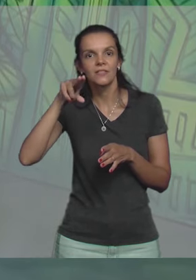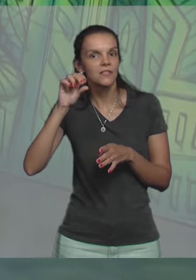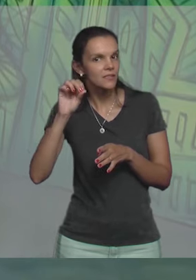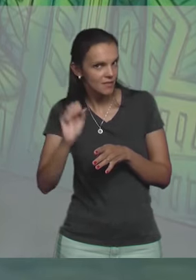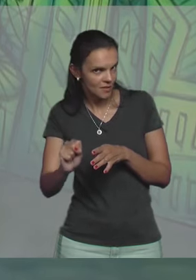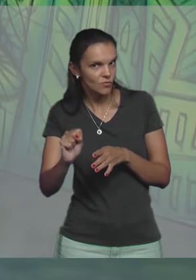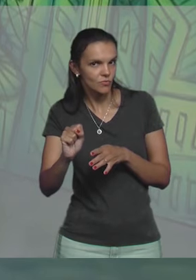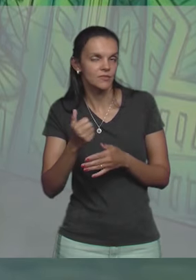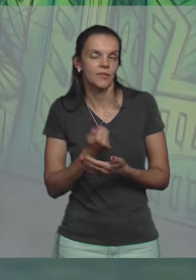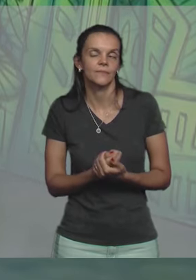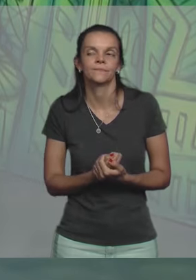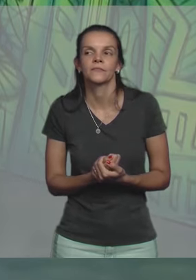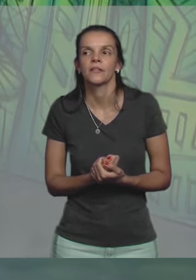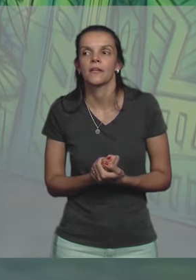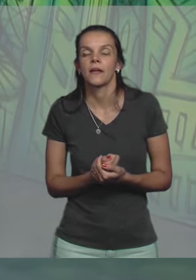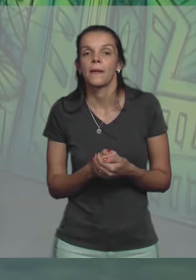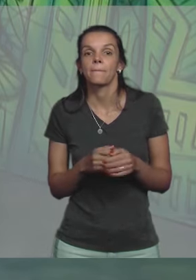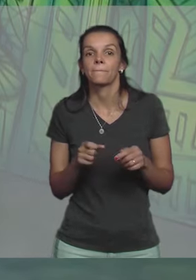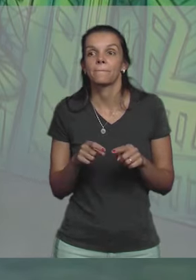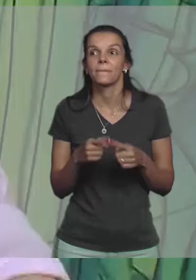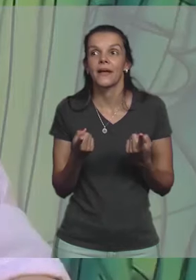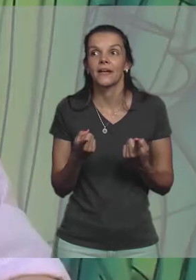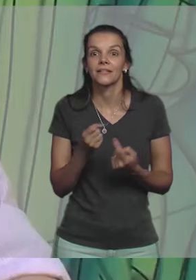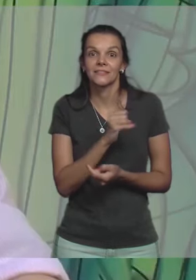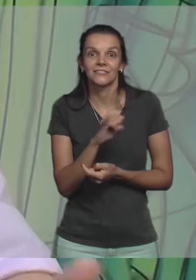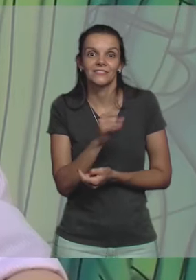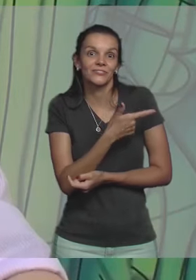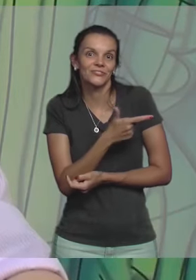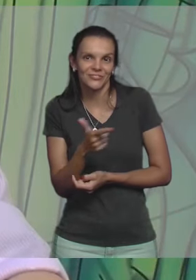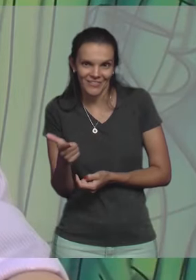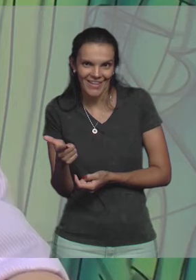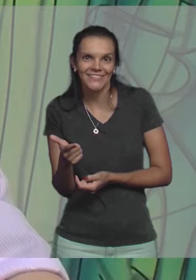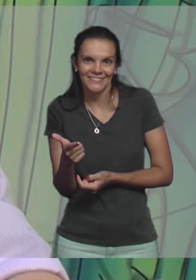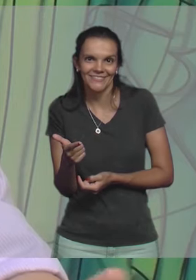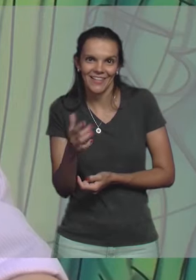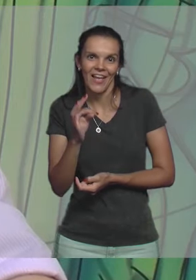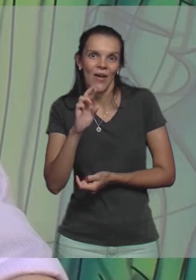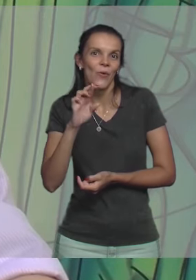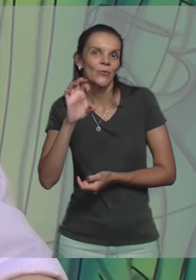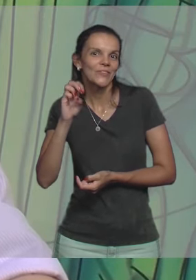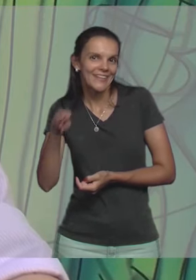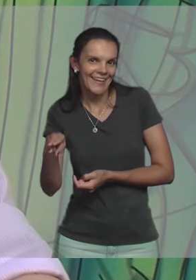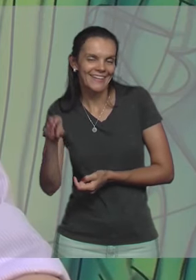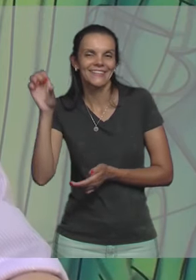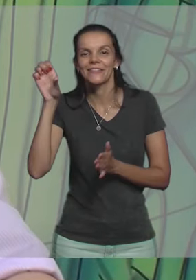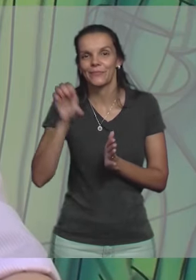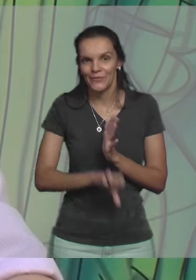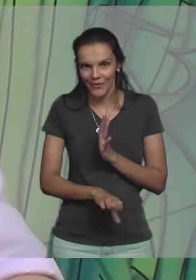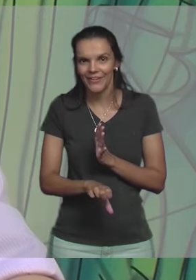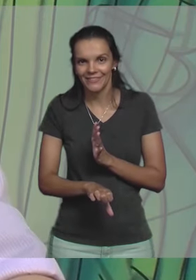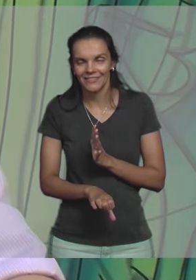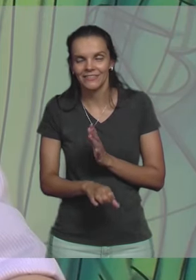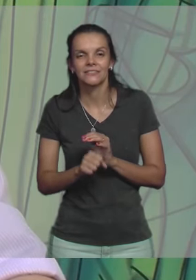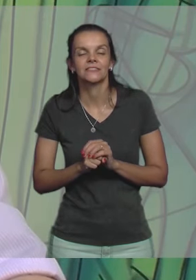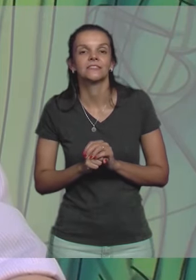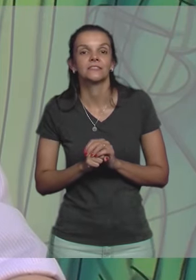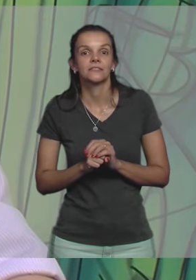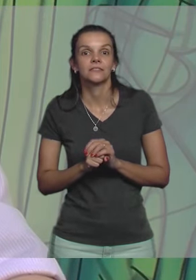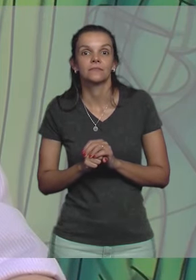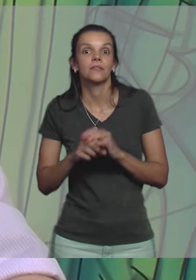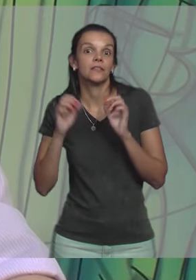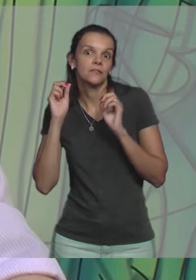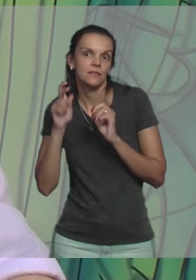tudo, até Guaíba, né? Sim, mas se não tivesse o Transurb, seria muito pior, né? Mas esse tipo de iniciativa, ele foi dado,